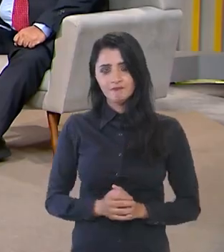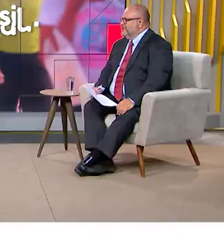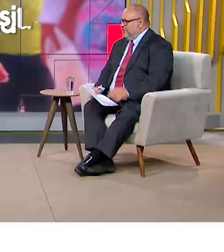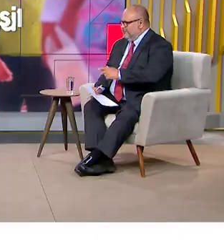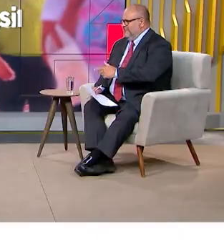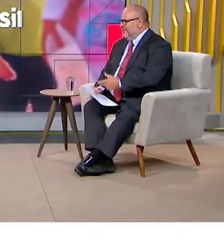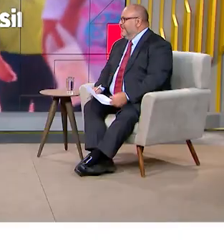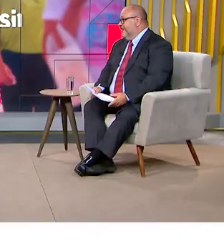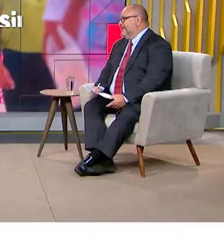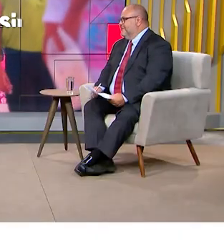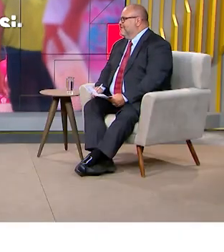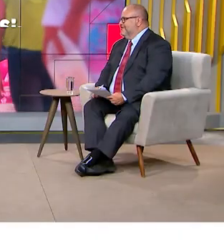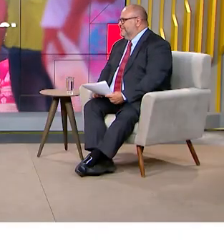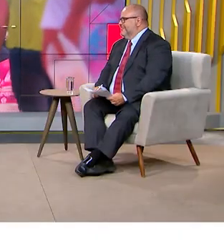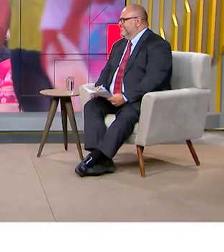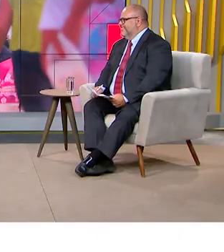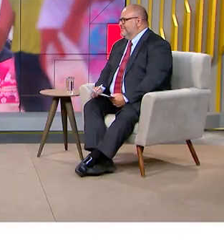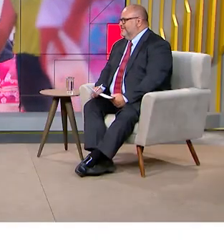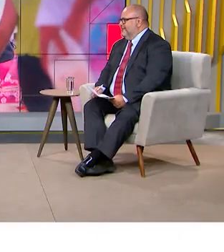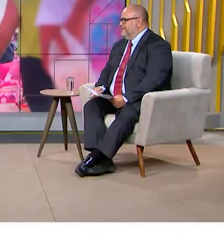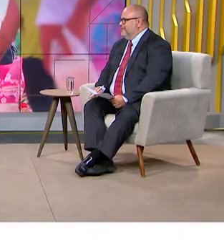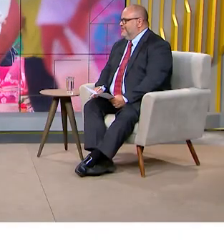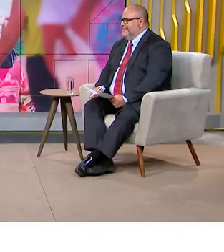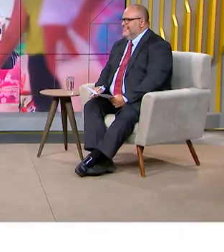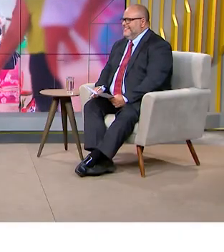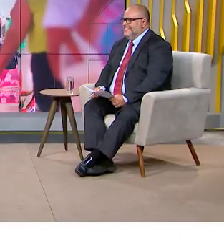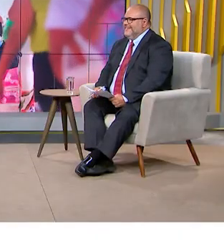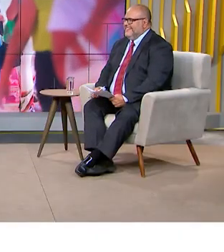Tchau! tchau!